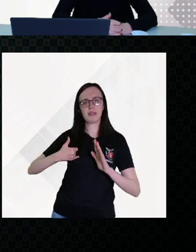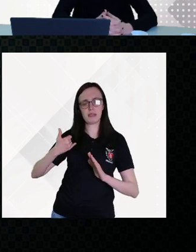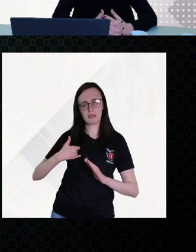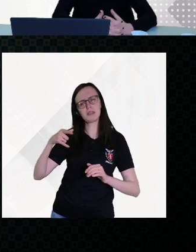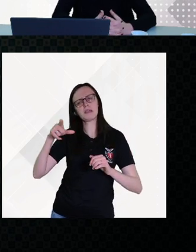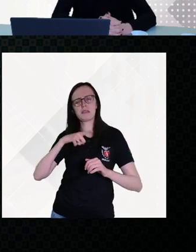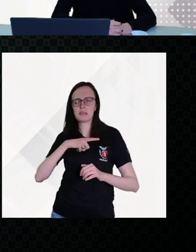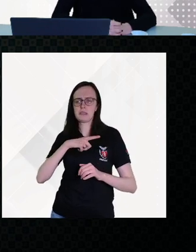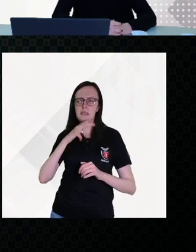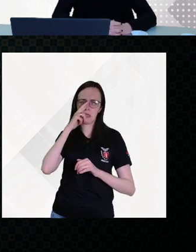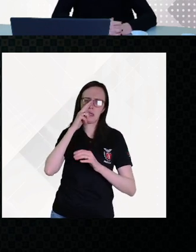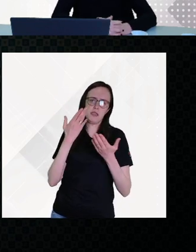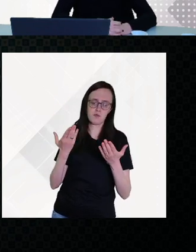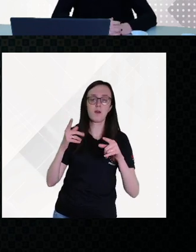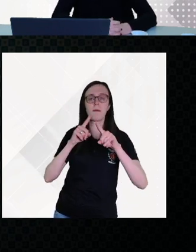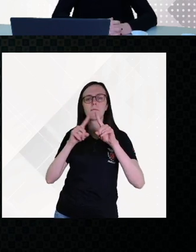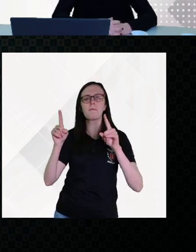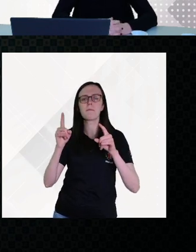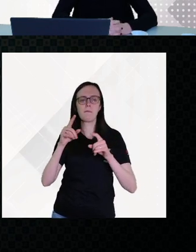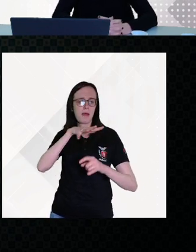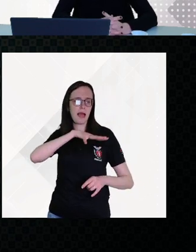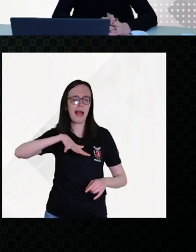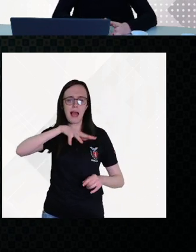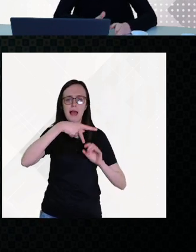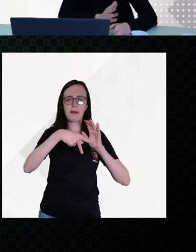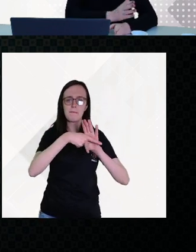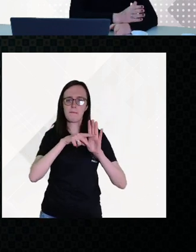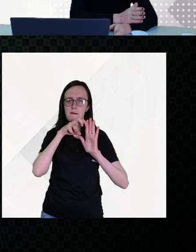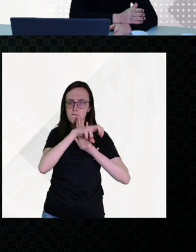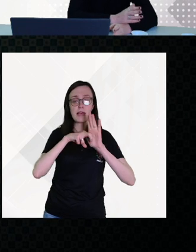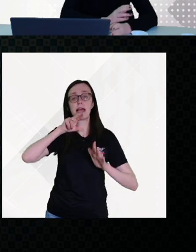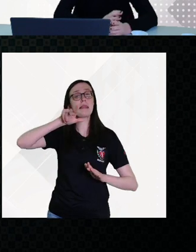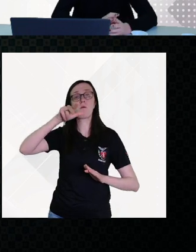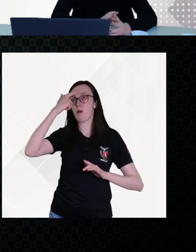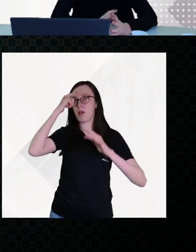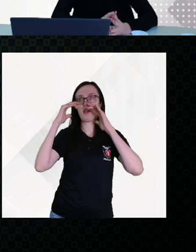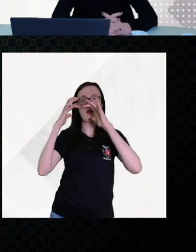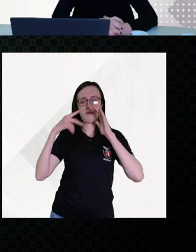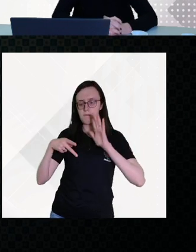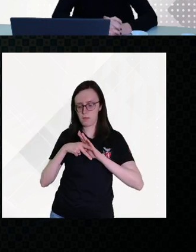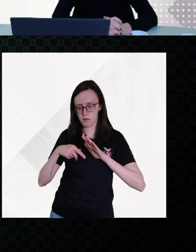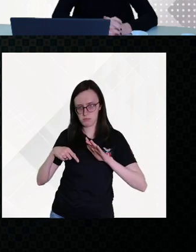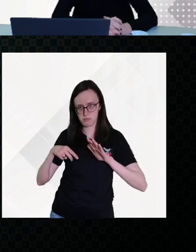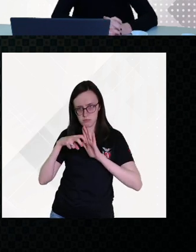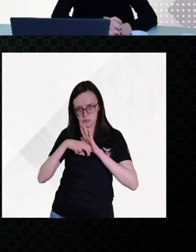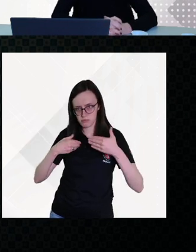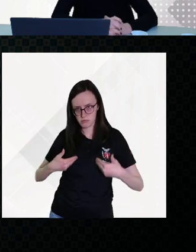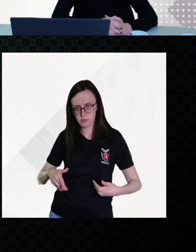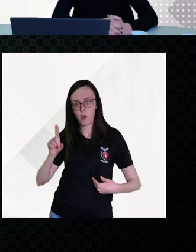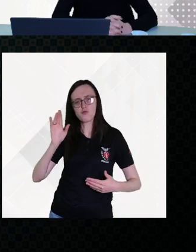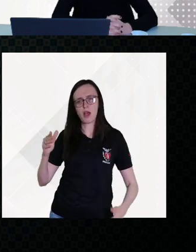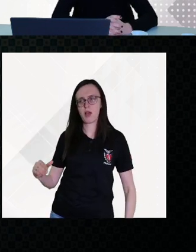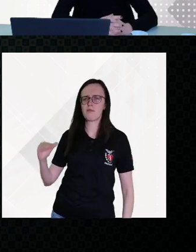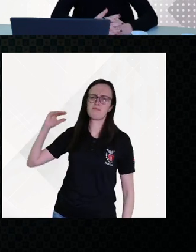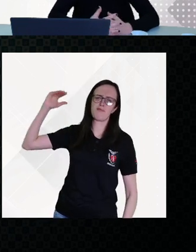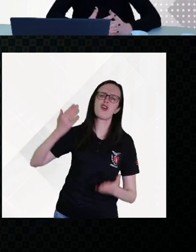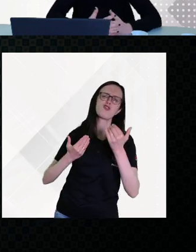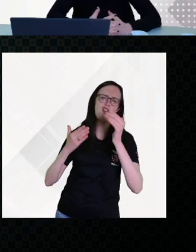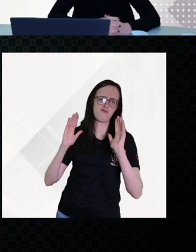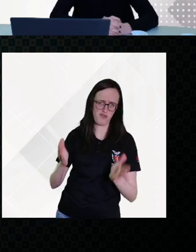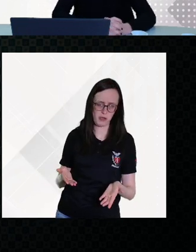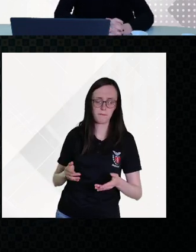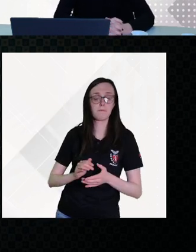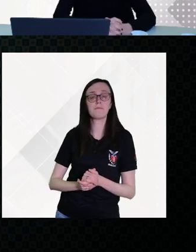prevalência, e aí seria uma deficiência física, não neuromotora, porque ela não aconteceu lá nos primeiros anos de vida. Então, a gente pode,